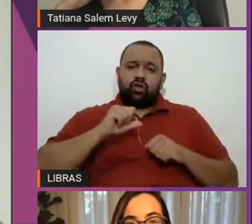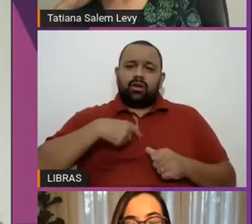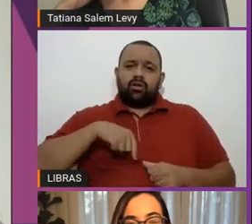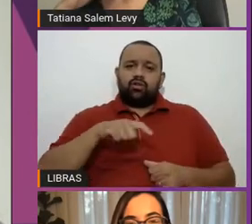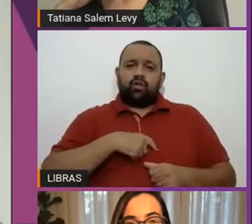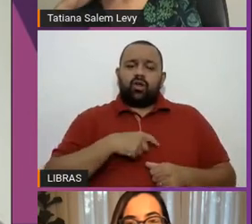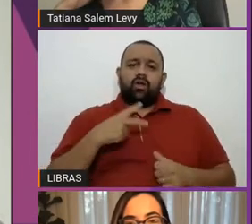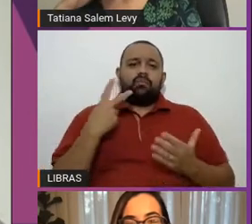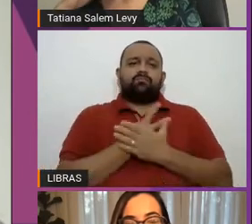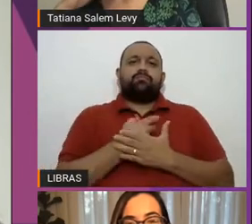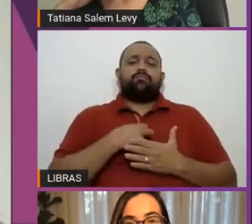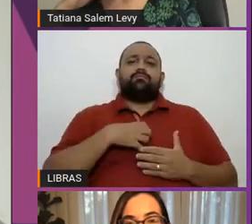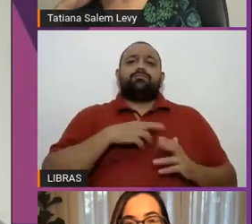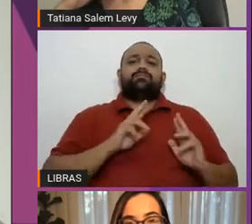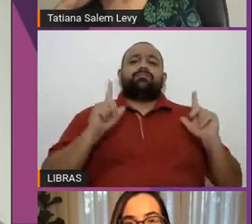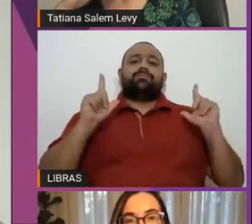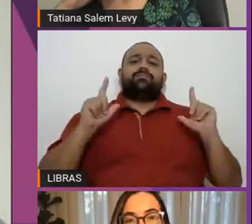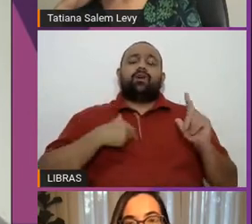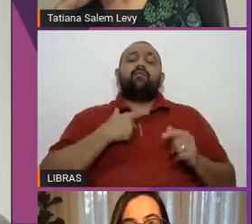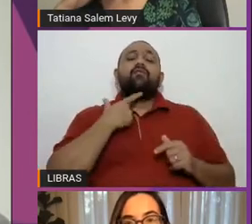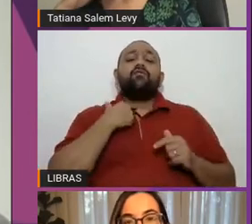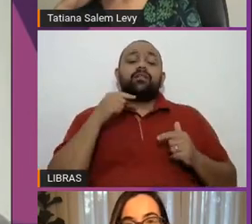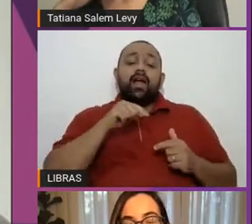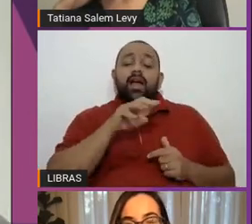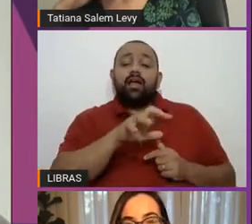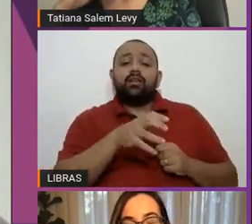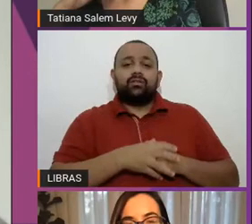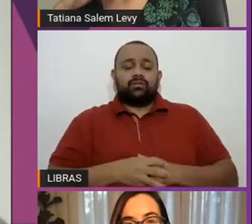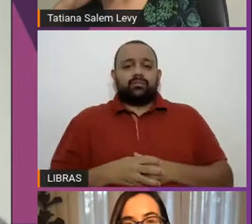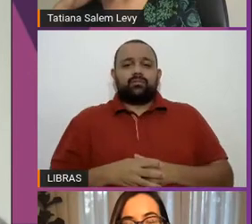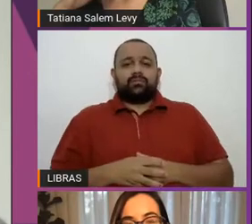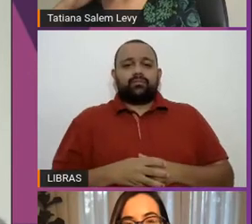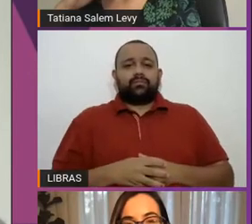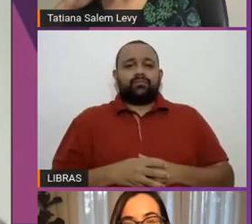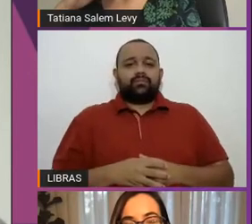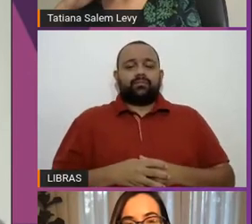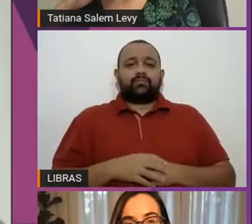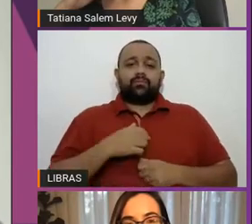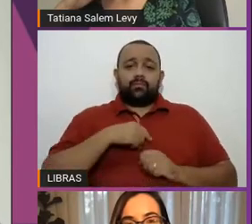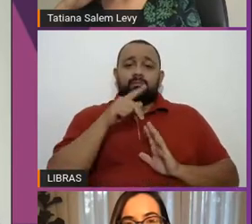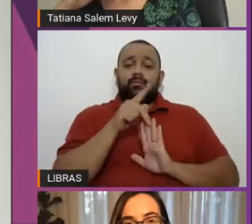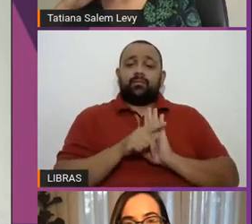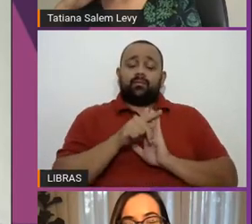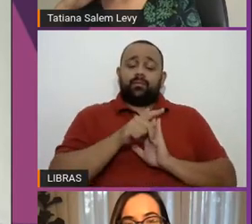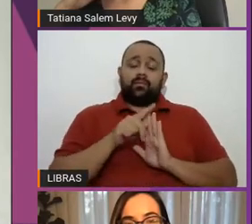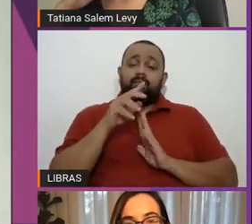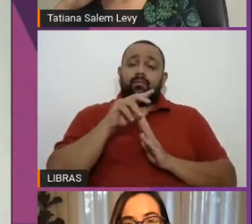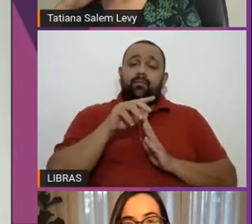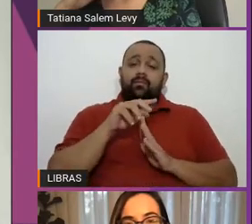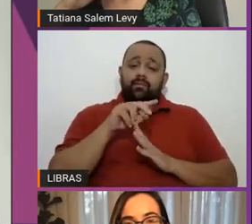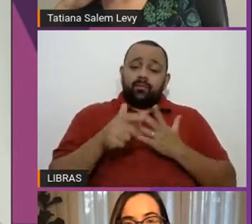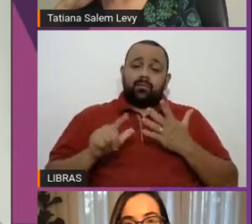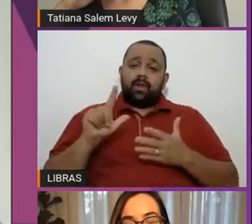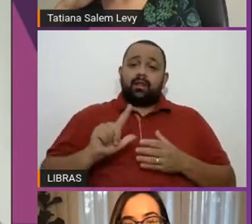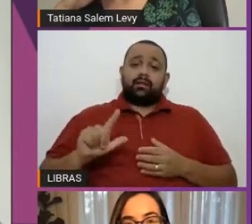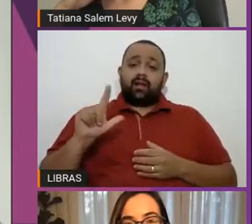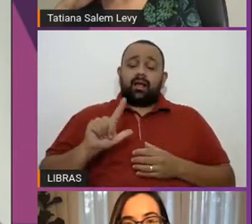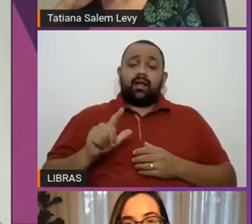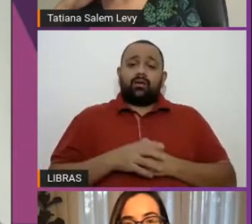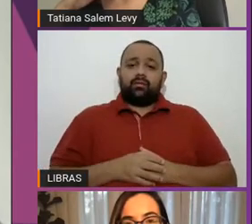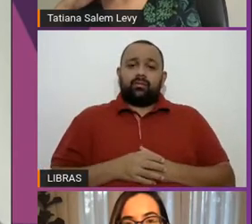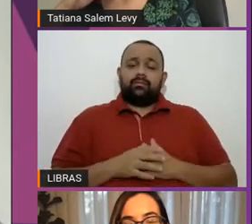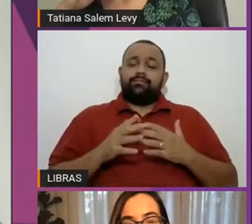cúmplice de um jeito diferente é isso que eu queria isso eu quero no meu projeto Literário de maneira mais geral